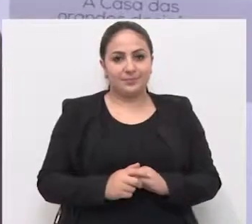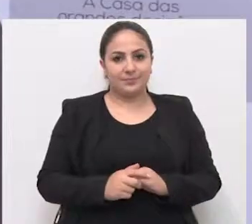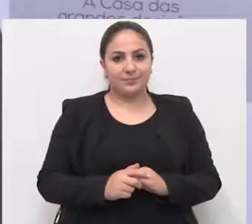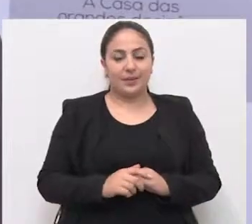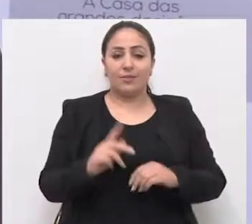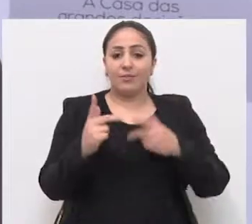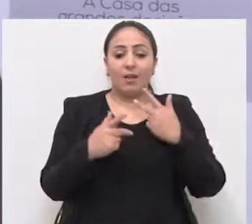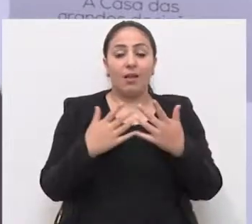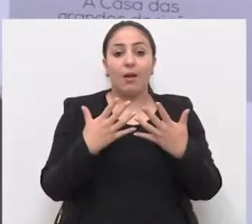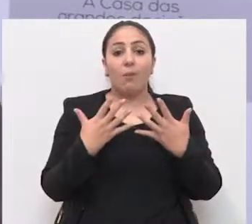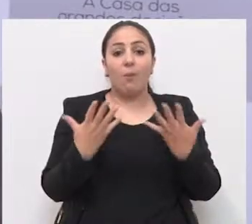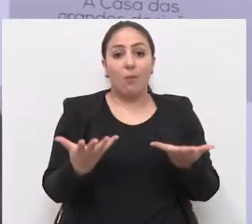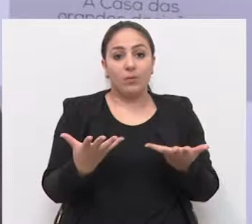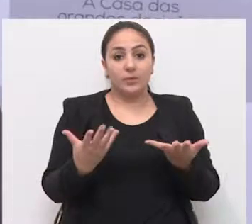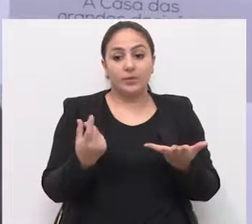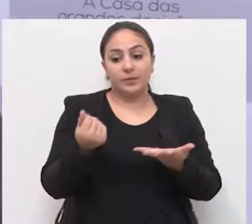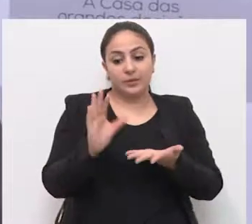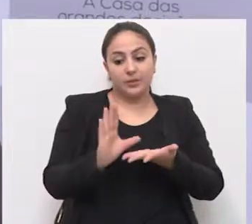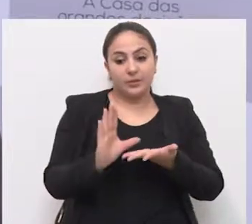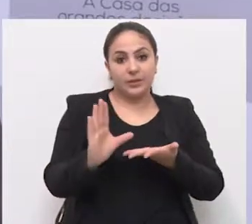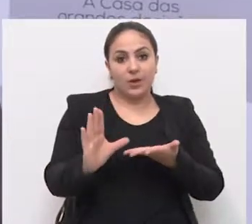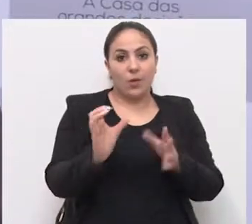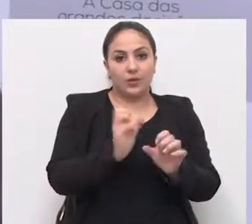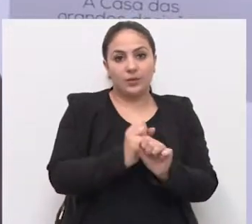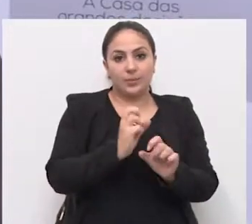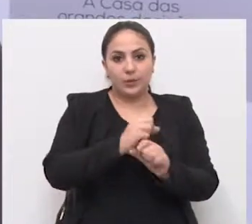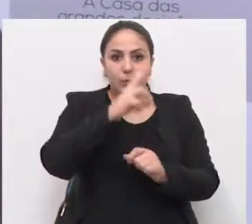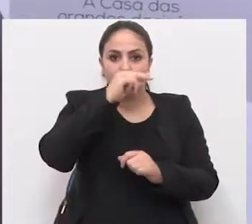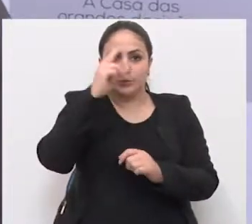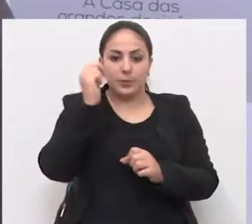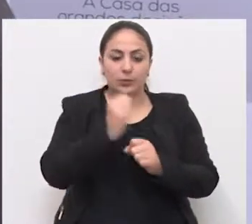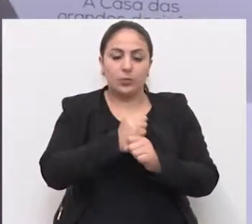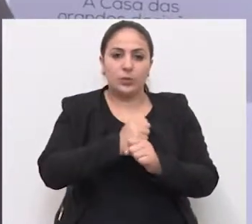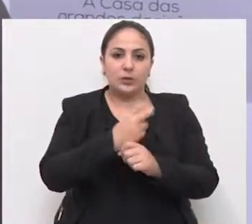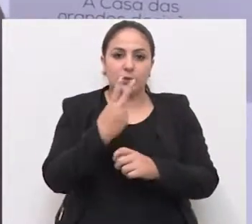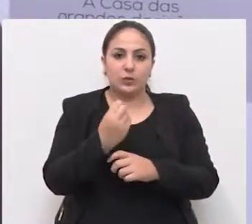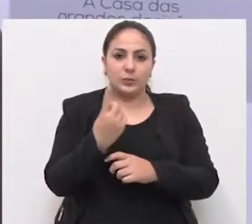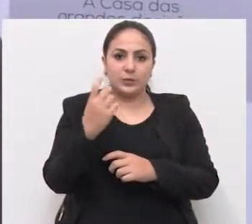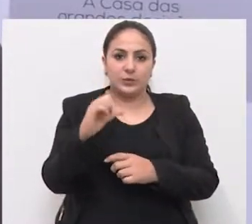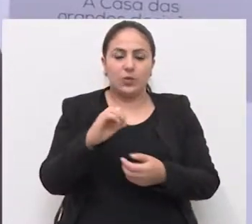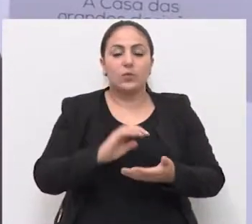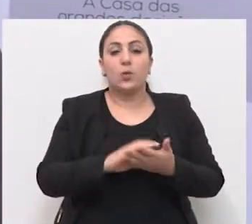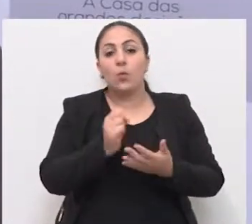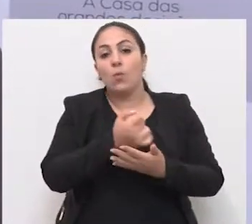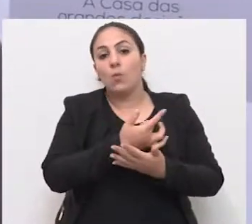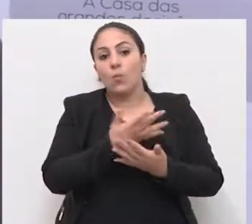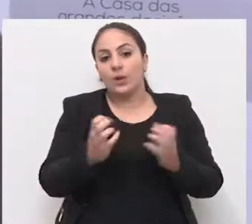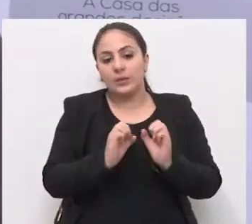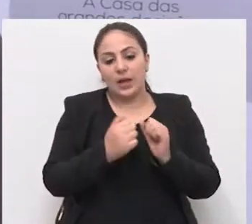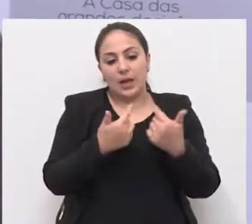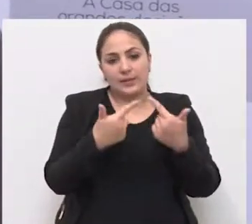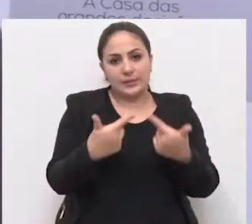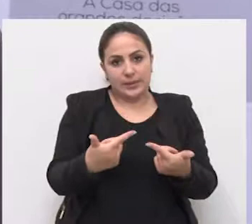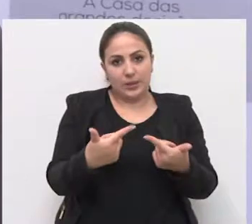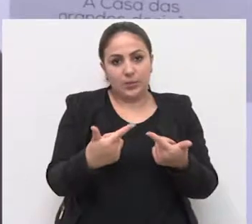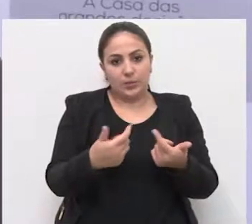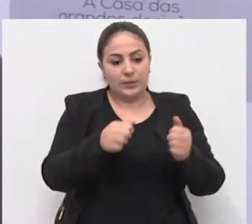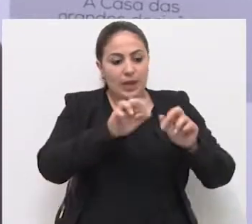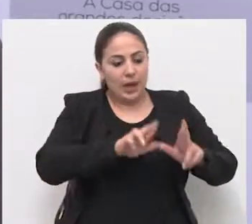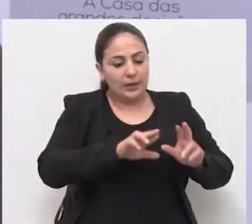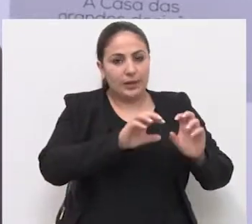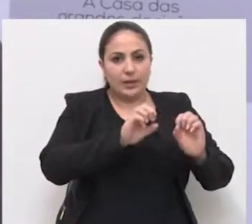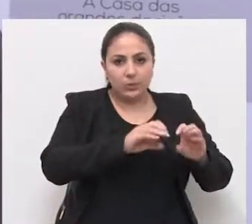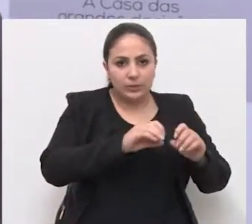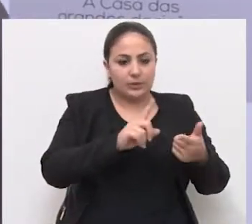prevê onde que vai ser investido o orçamento municipal no ano de 2019. Quantas vão ser as ações na área